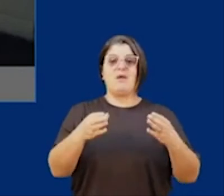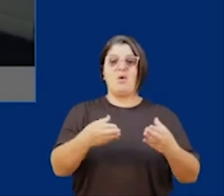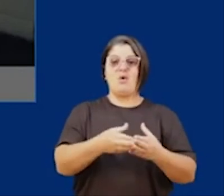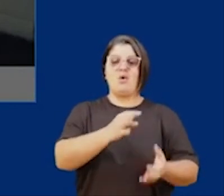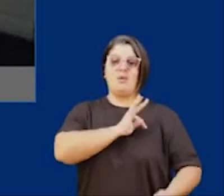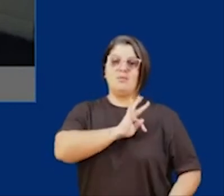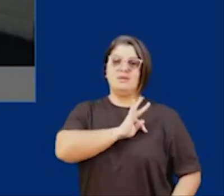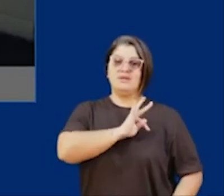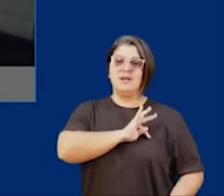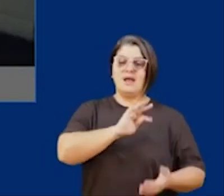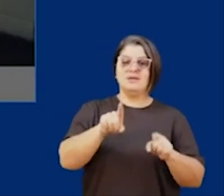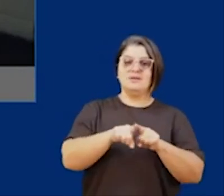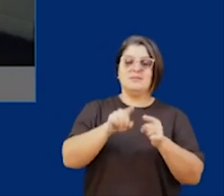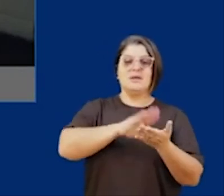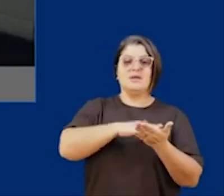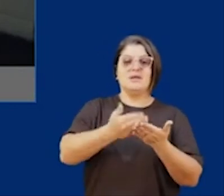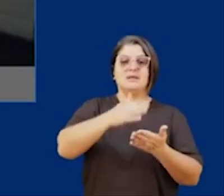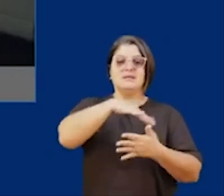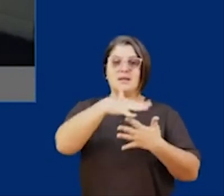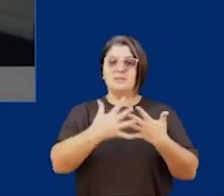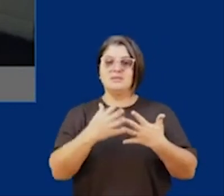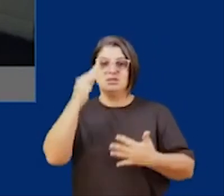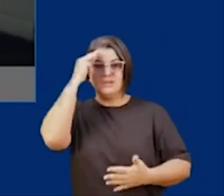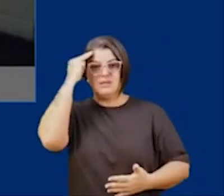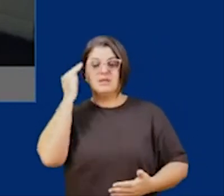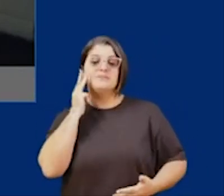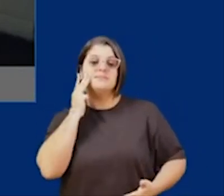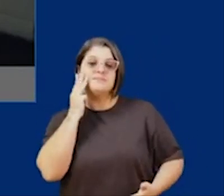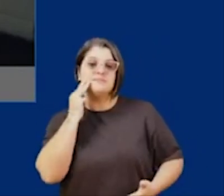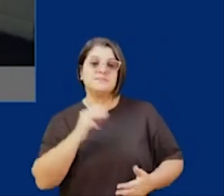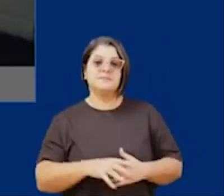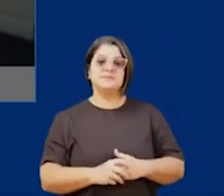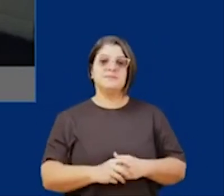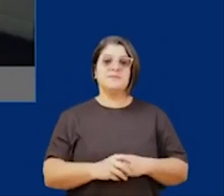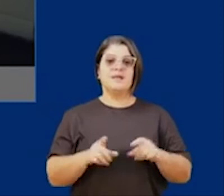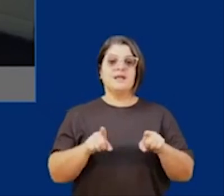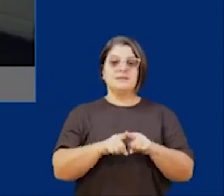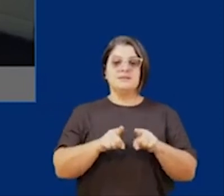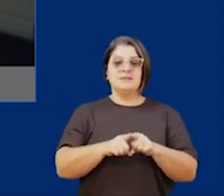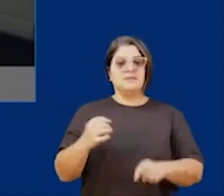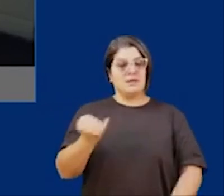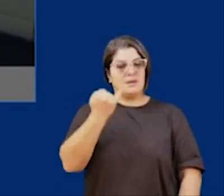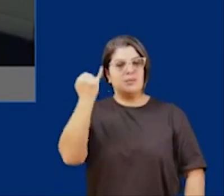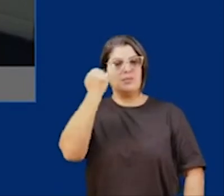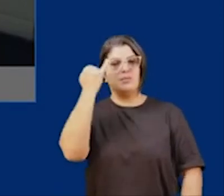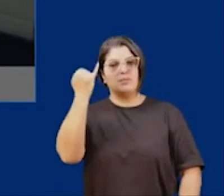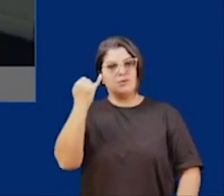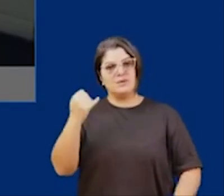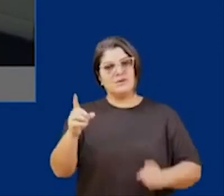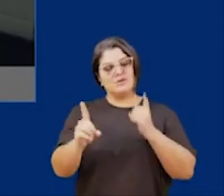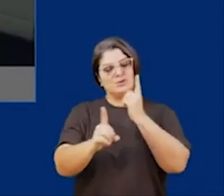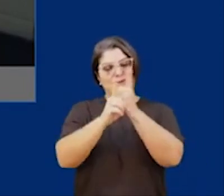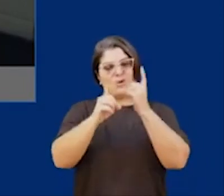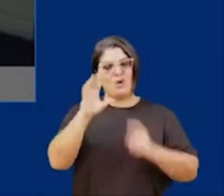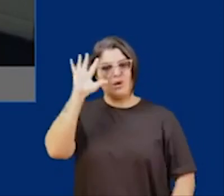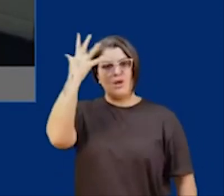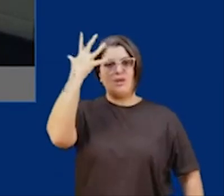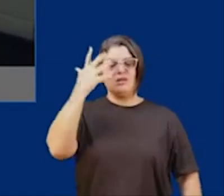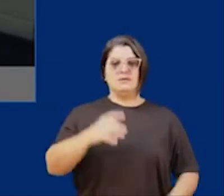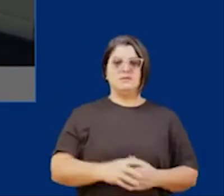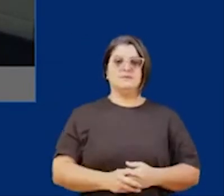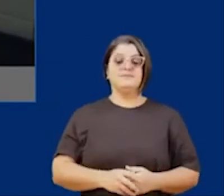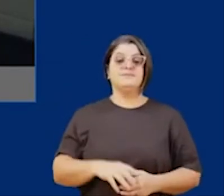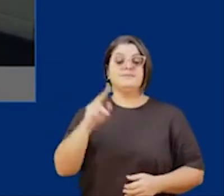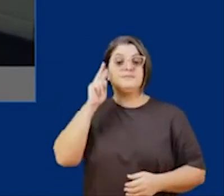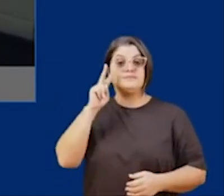dos intérpretes em Libras, Marli Zapata e Lilian Camargo, que foram essenciais para a realização deste encontro. Relembramos que essa